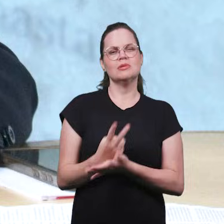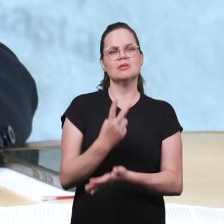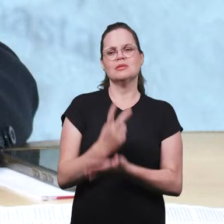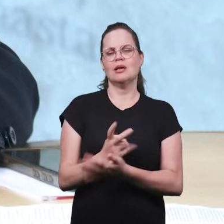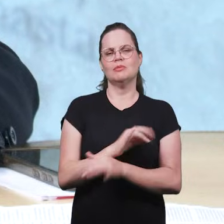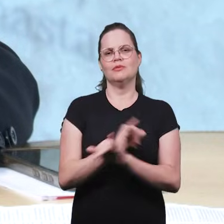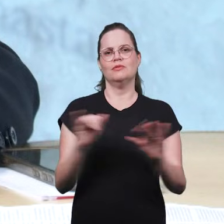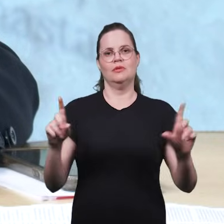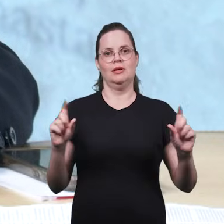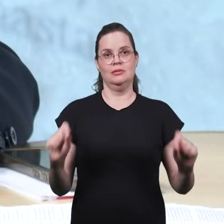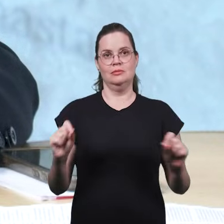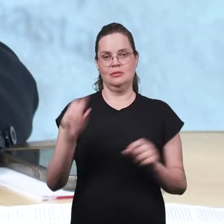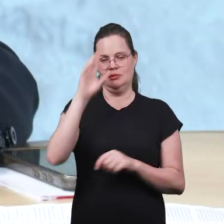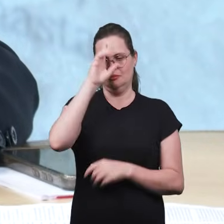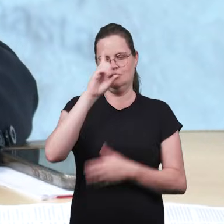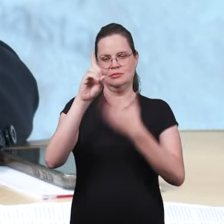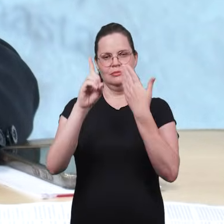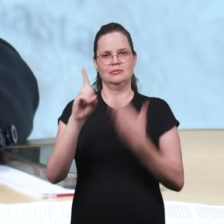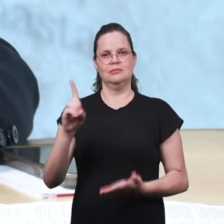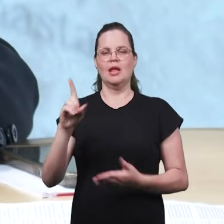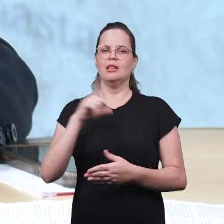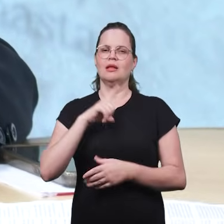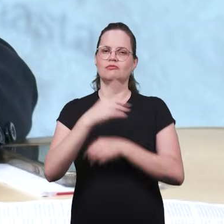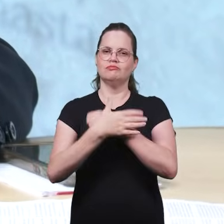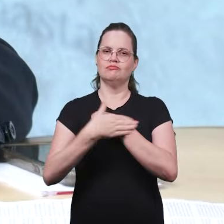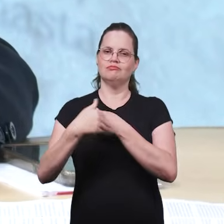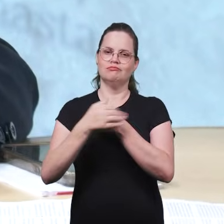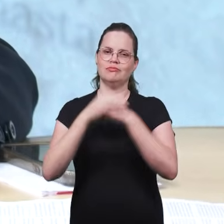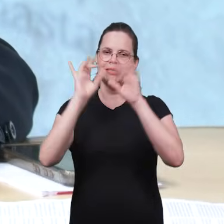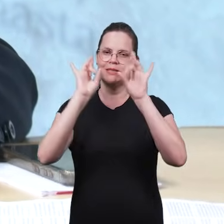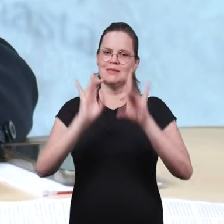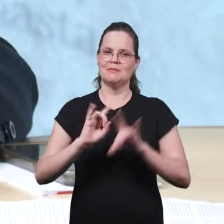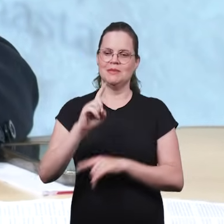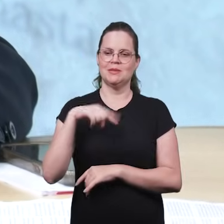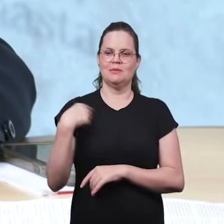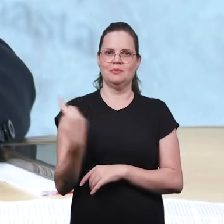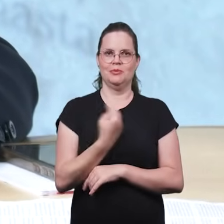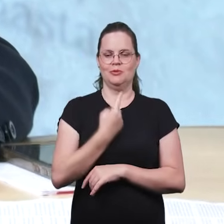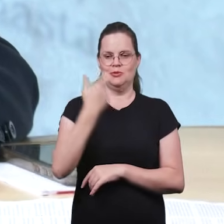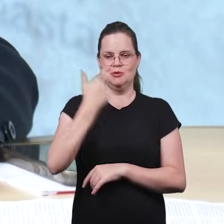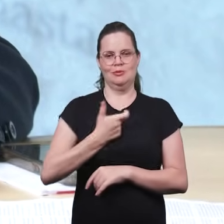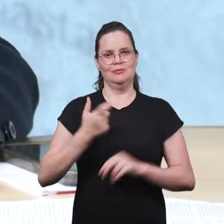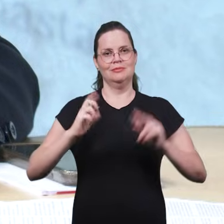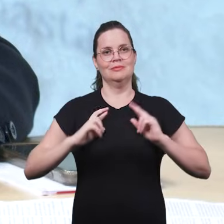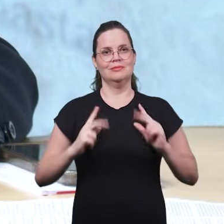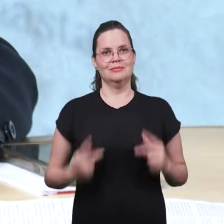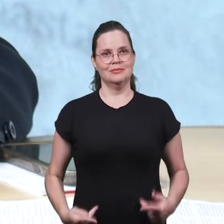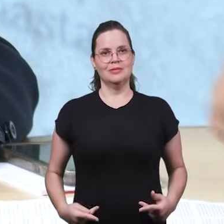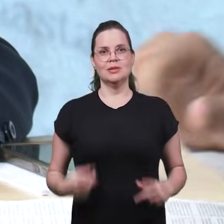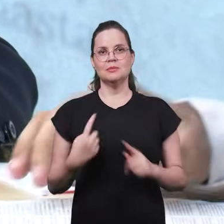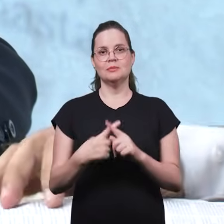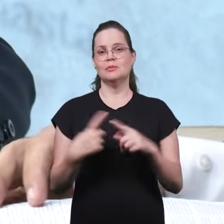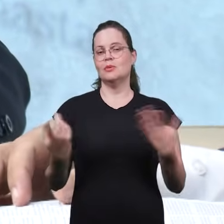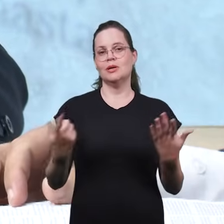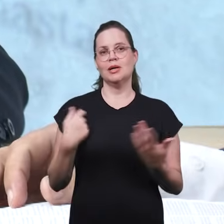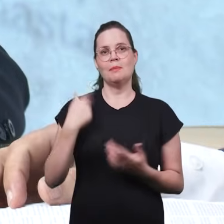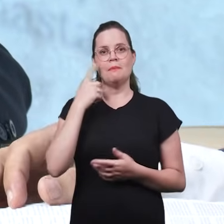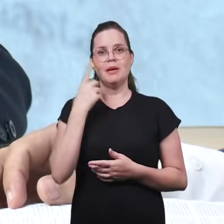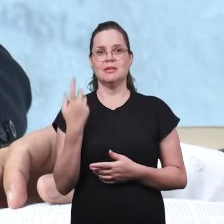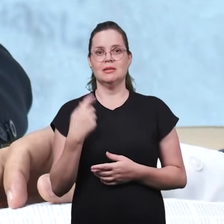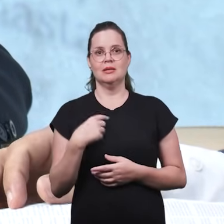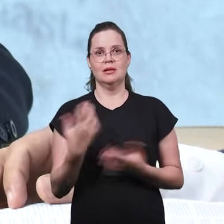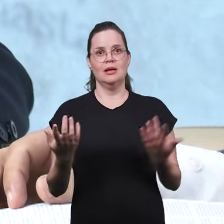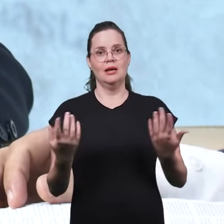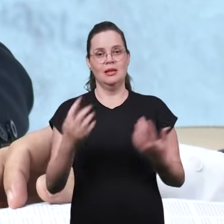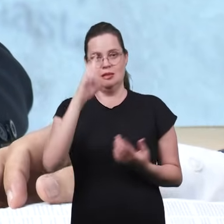é que Deus teve um carinho muito especial por nós, meros mortais, porque ele podia simplesmente ter